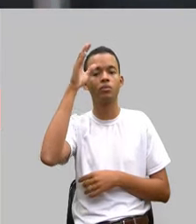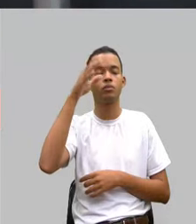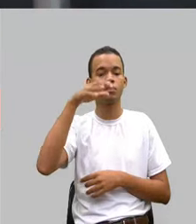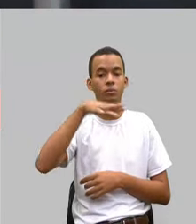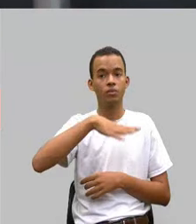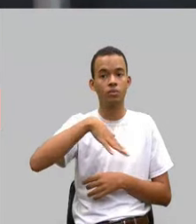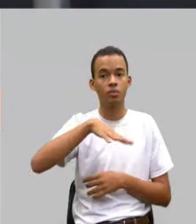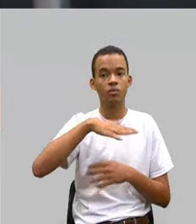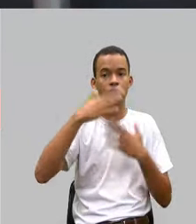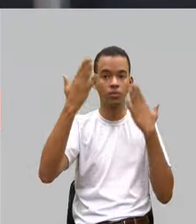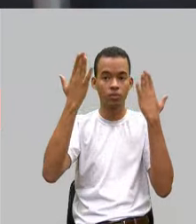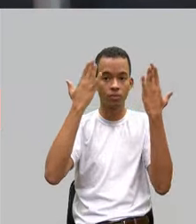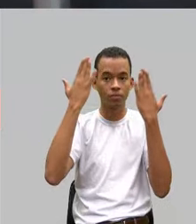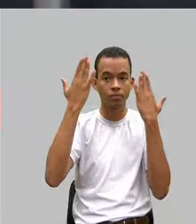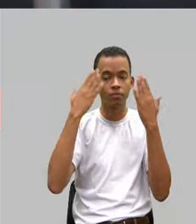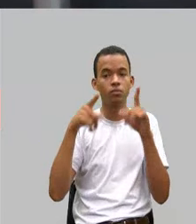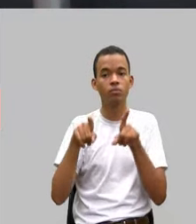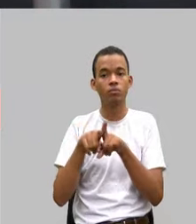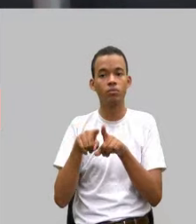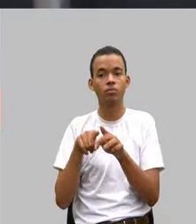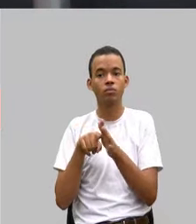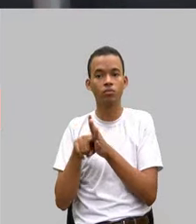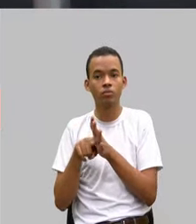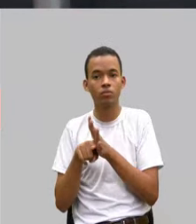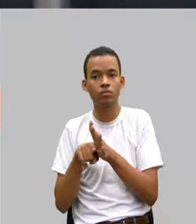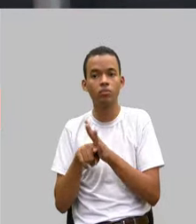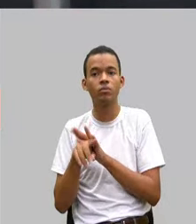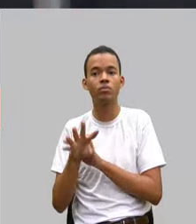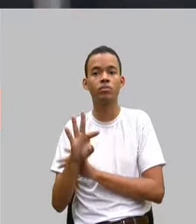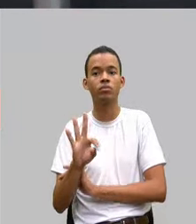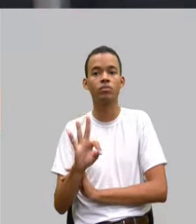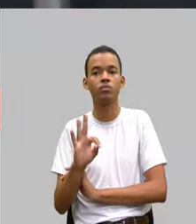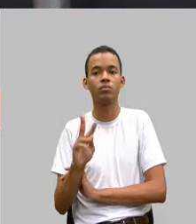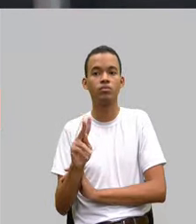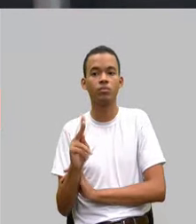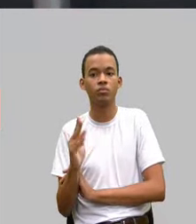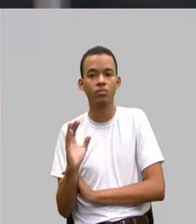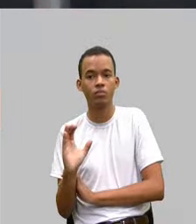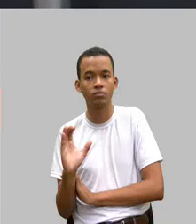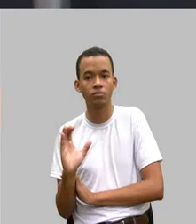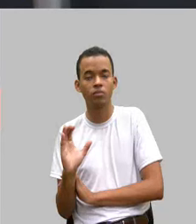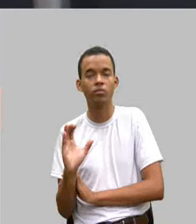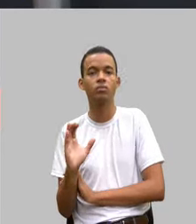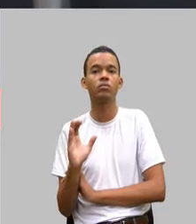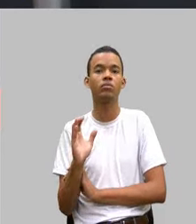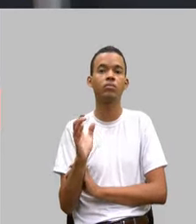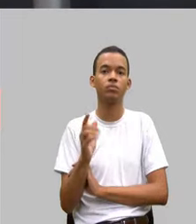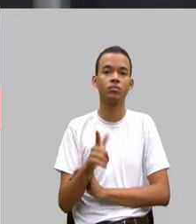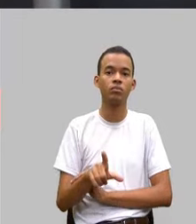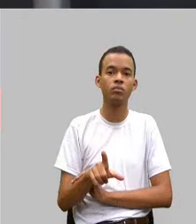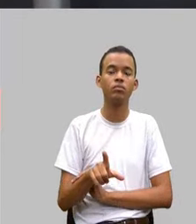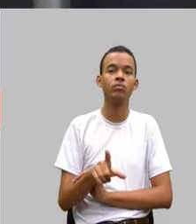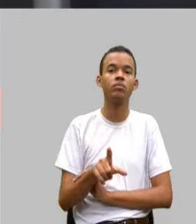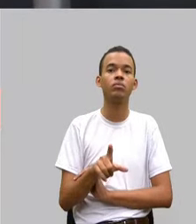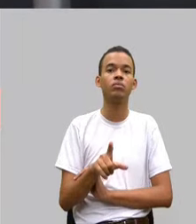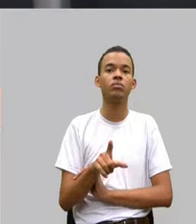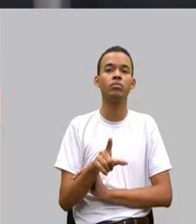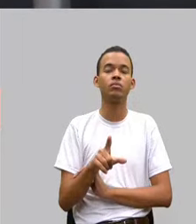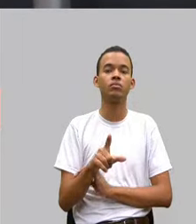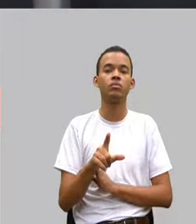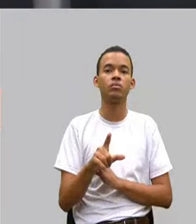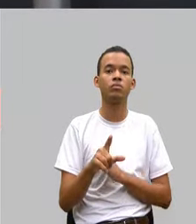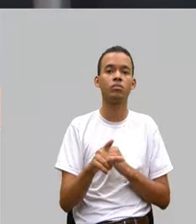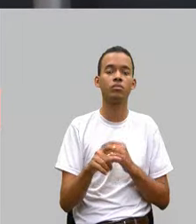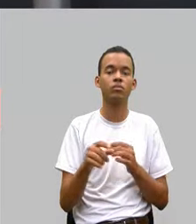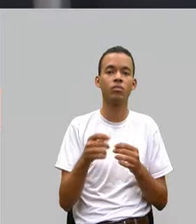psicoativos do thc são de menor monta que historicamente foram apresentados houve um forte viés na construção desses